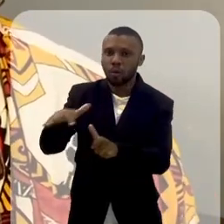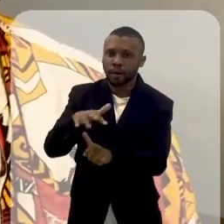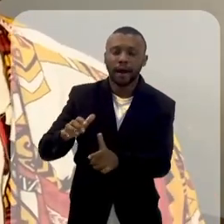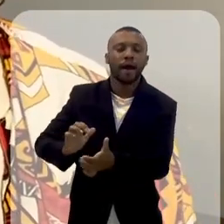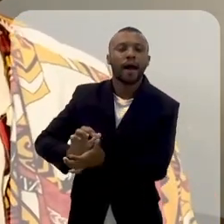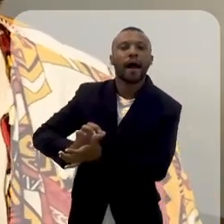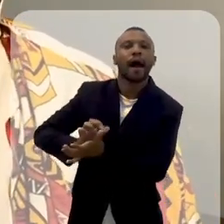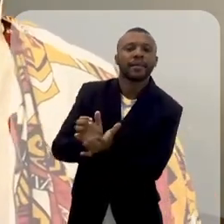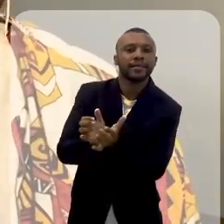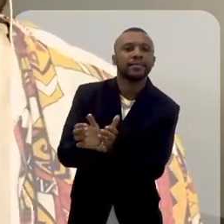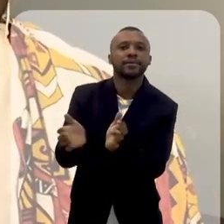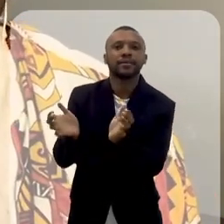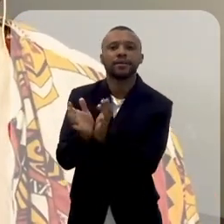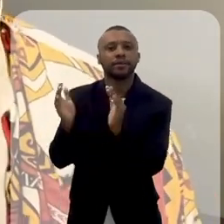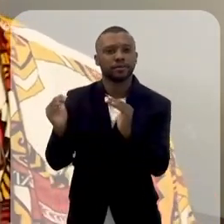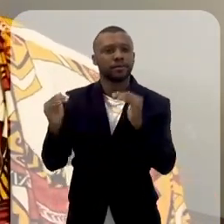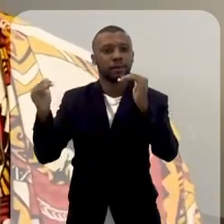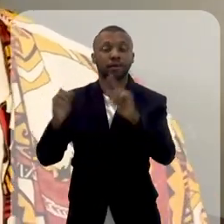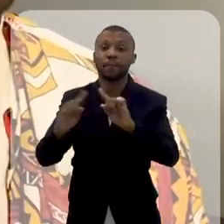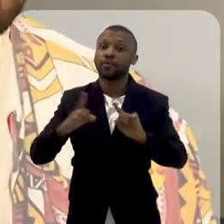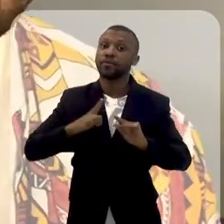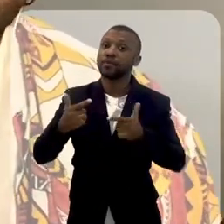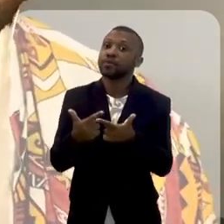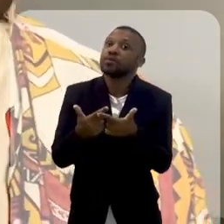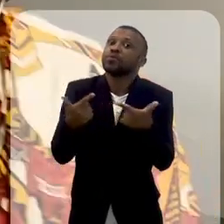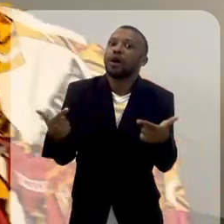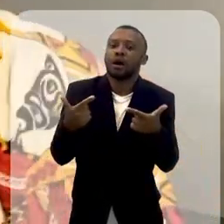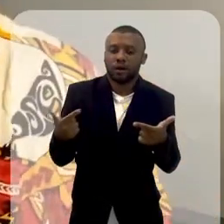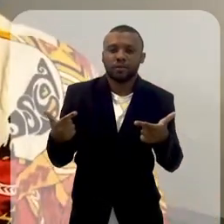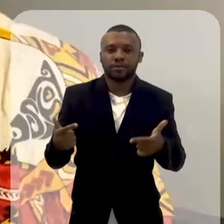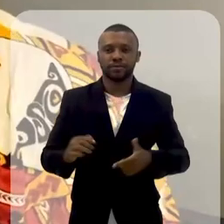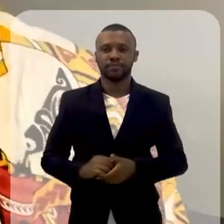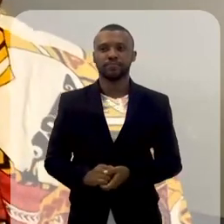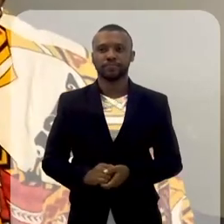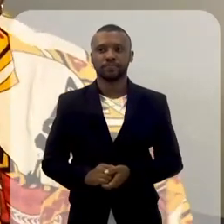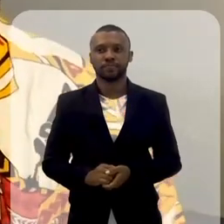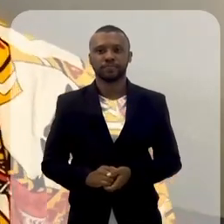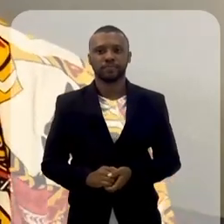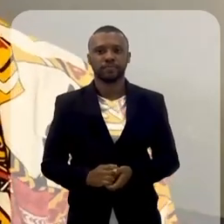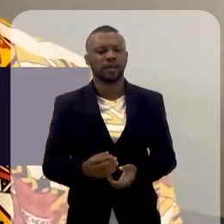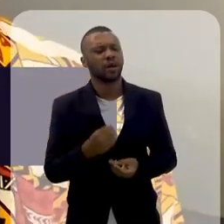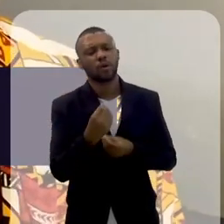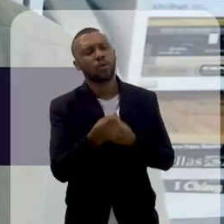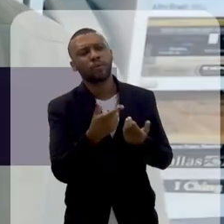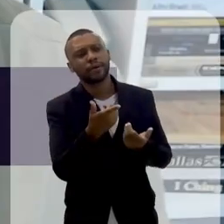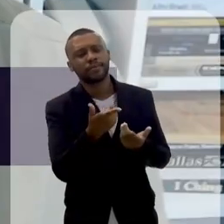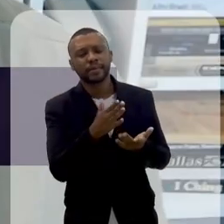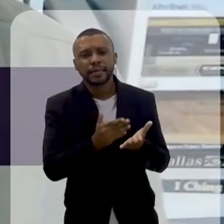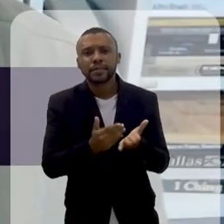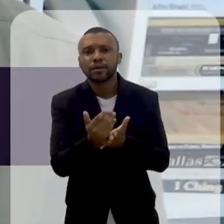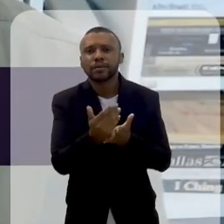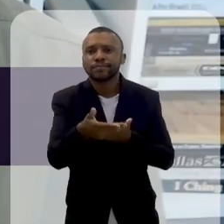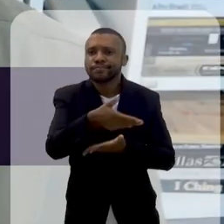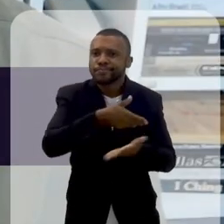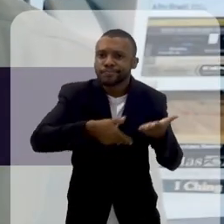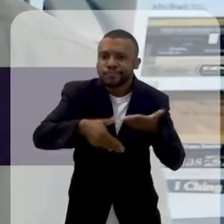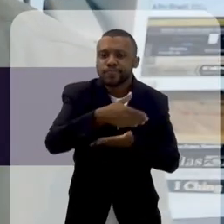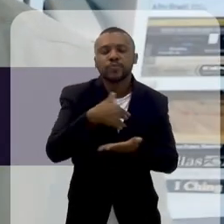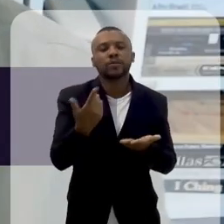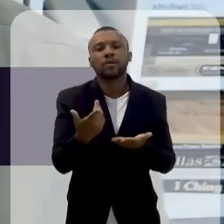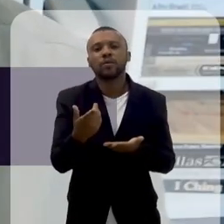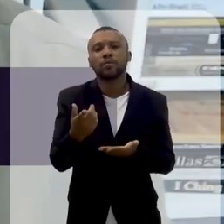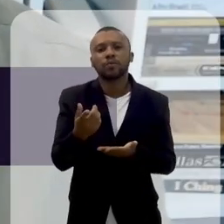a universidade ainda assim é um lugar muito racista, é um lugar muito classista, mas eu tive muita sorte, de fato, né? E como é que se iniciou